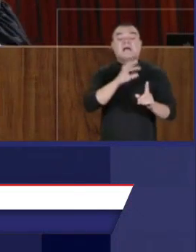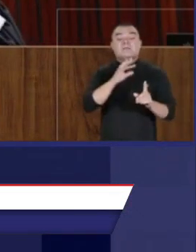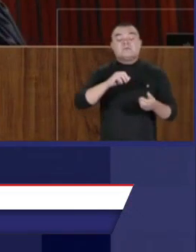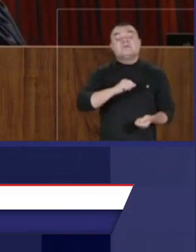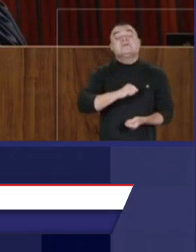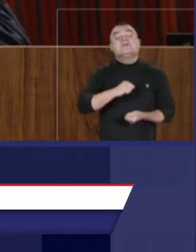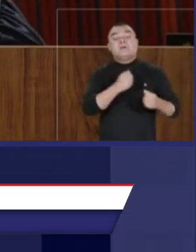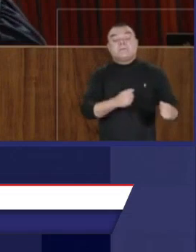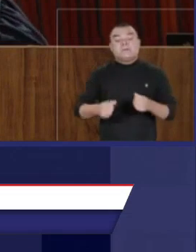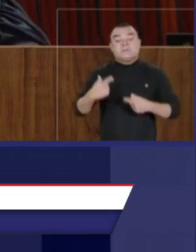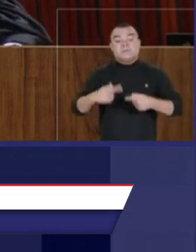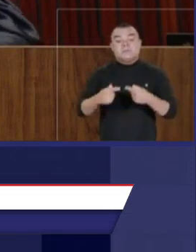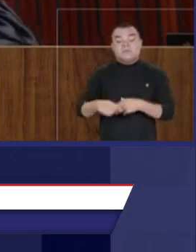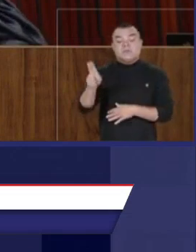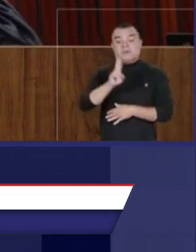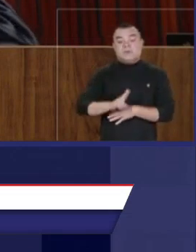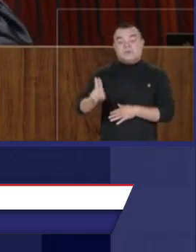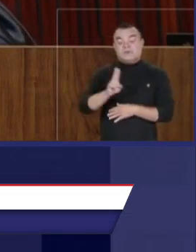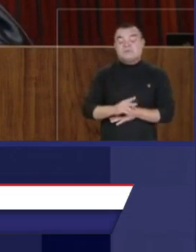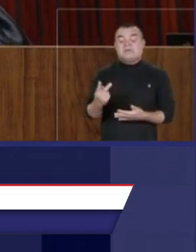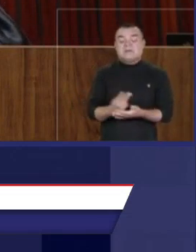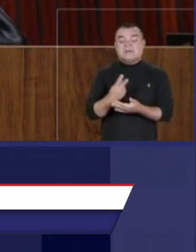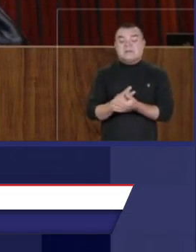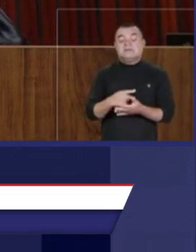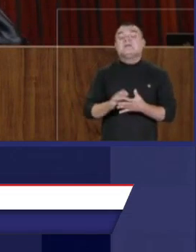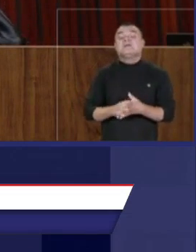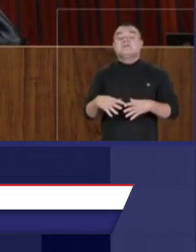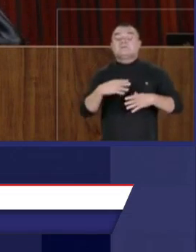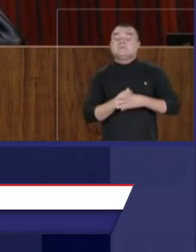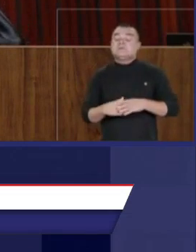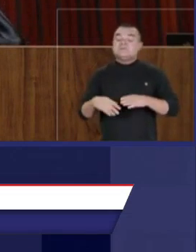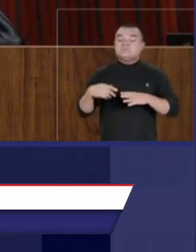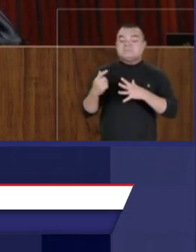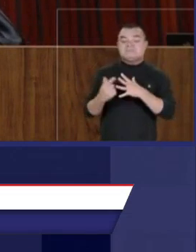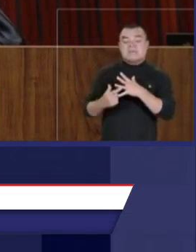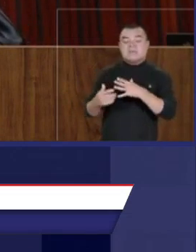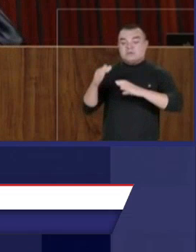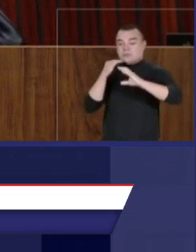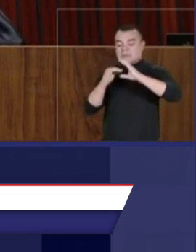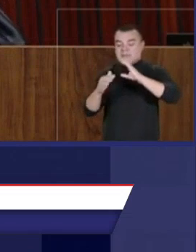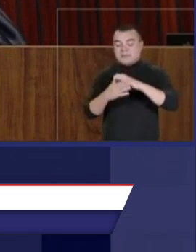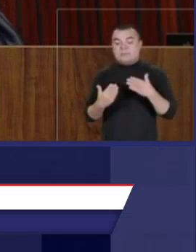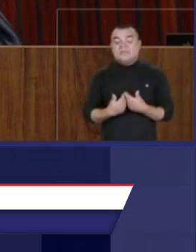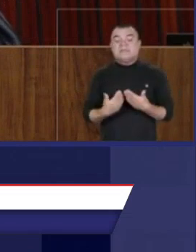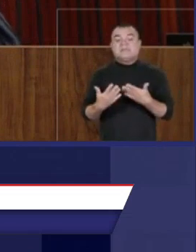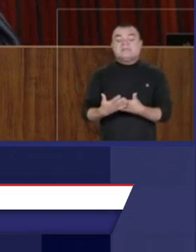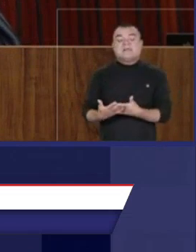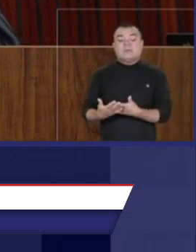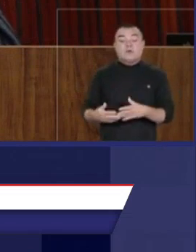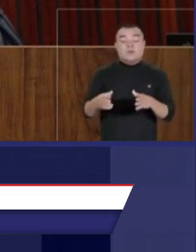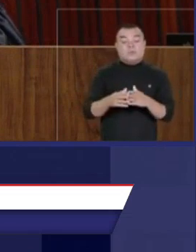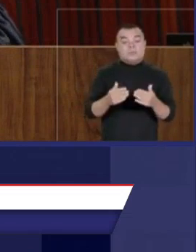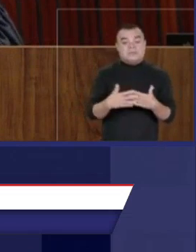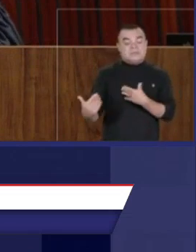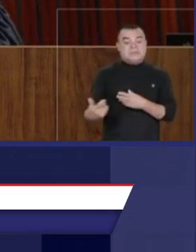de resumo do que foi o caso até o momento. Citou essa reunião com embaixadores no Palácio da Alvorada, falou a respeito desse